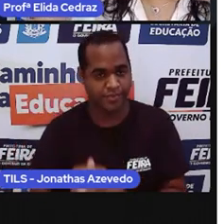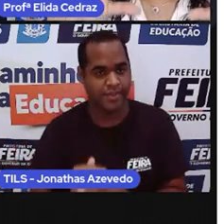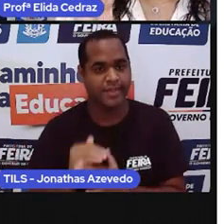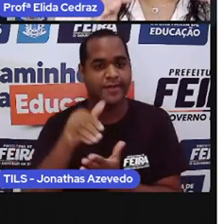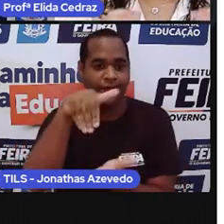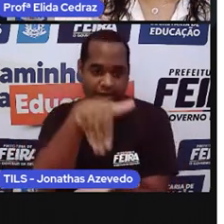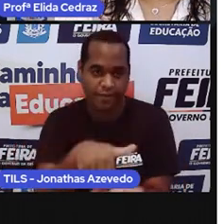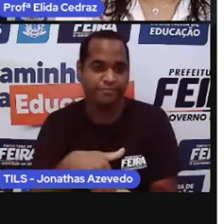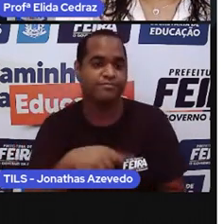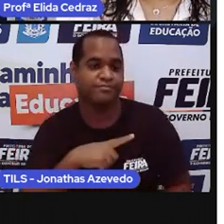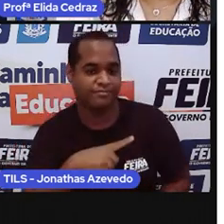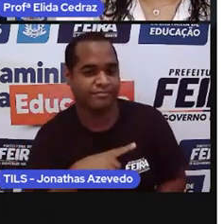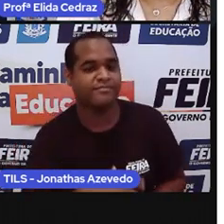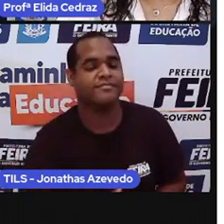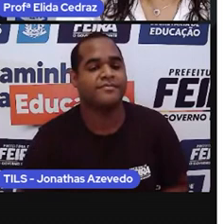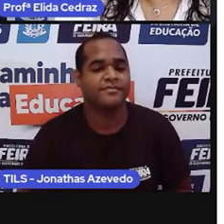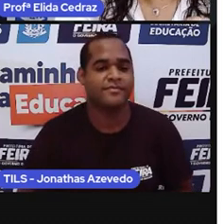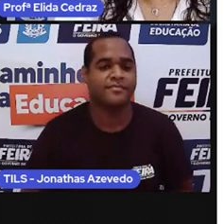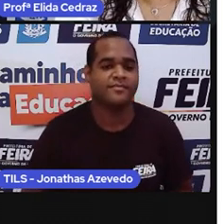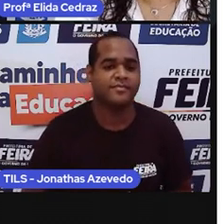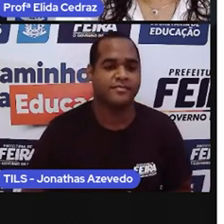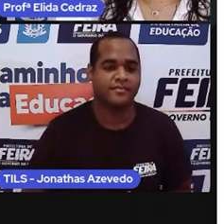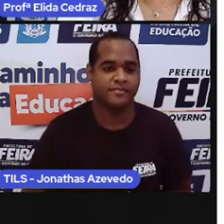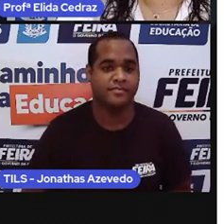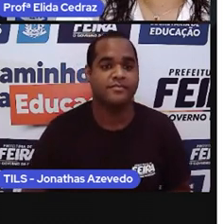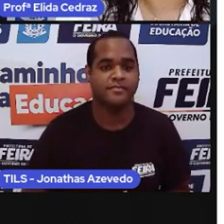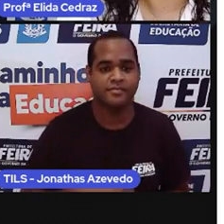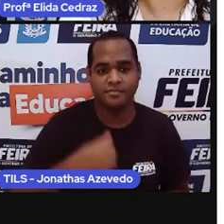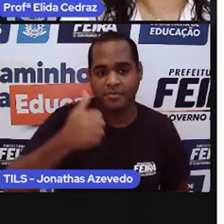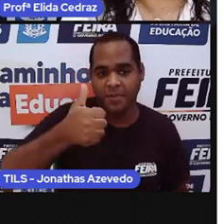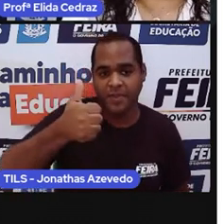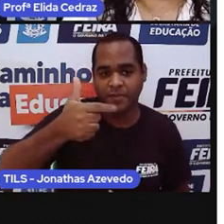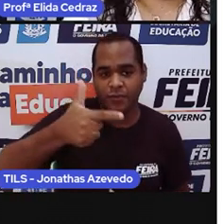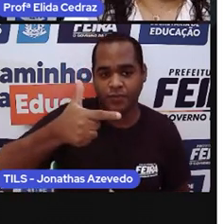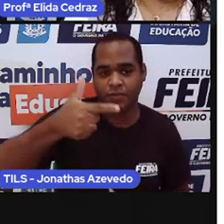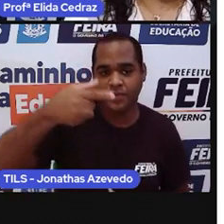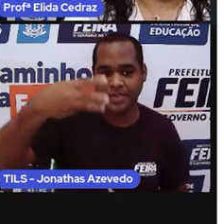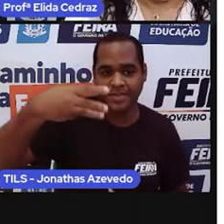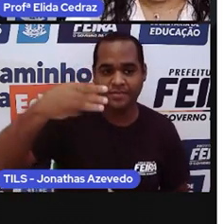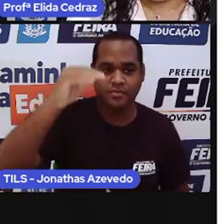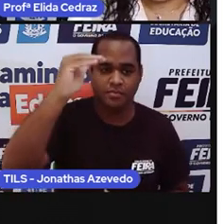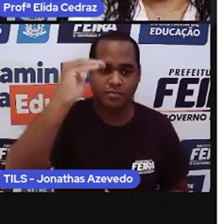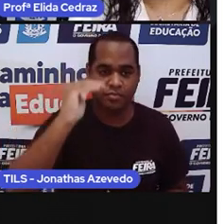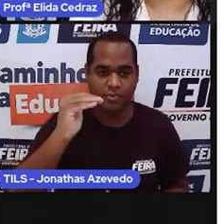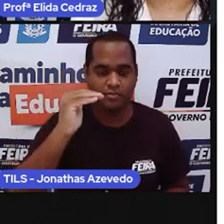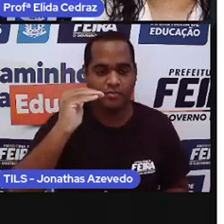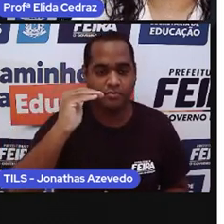música para o segundo e do segundo para o terceiro.